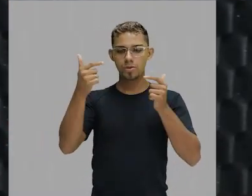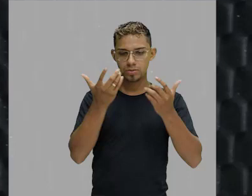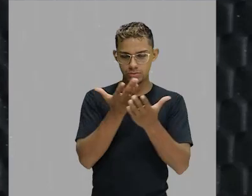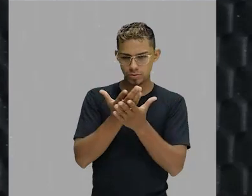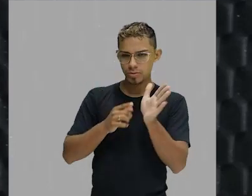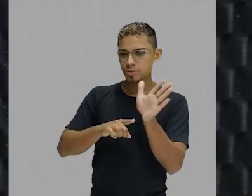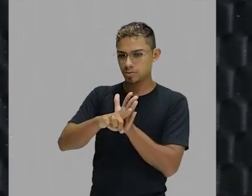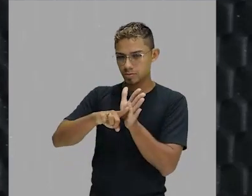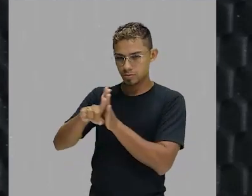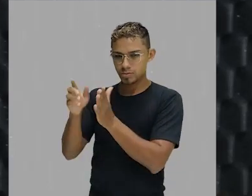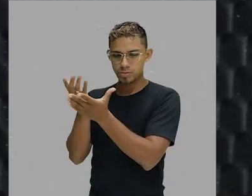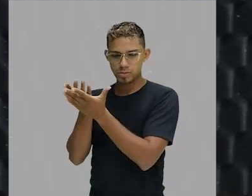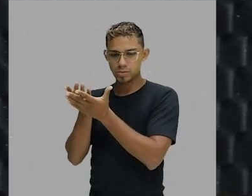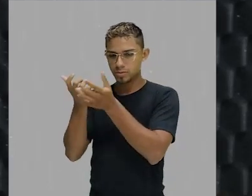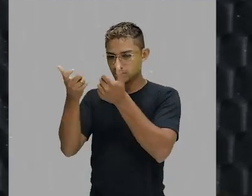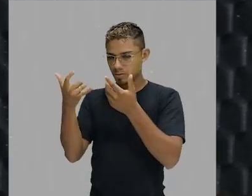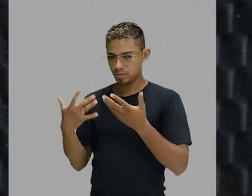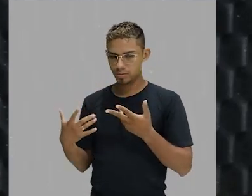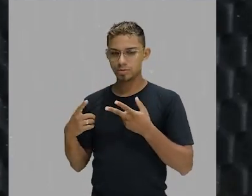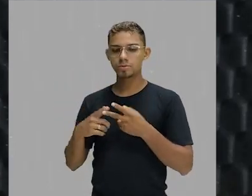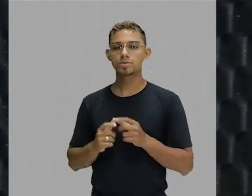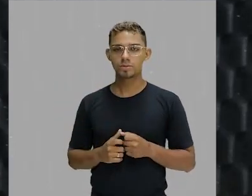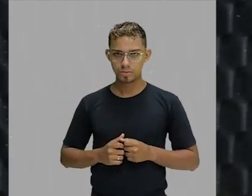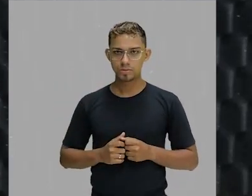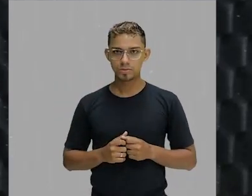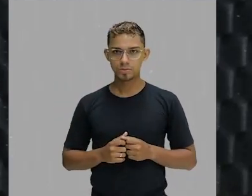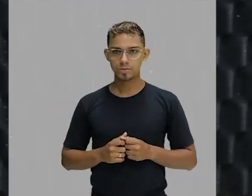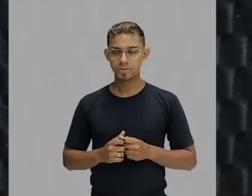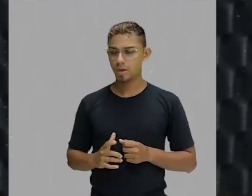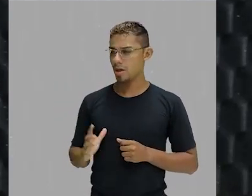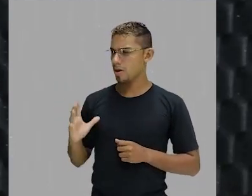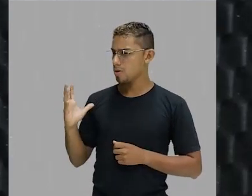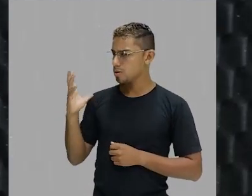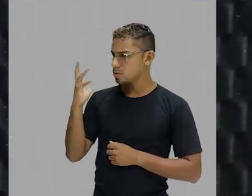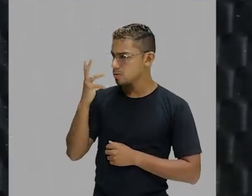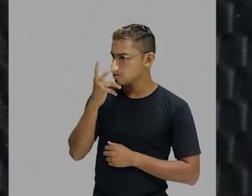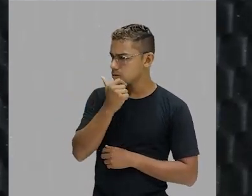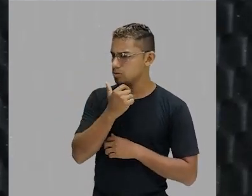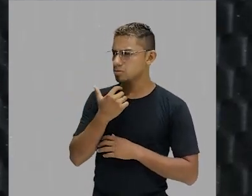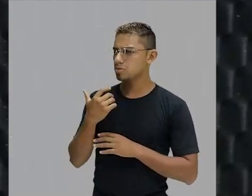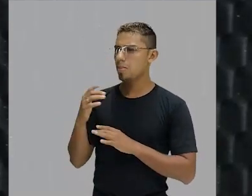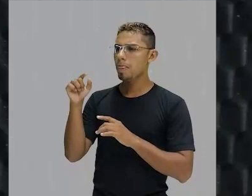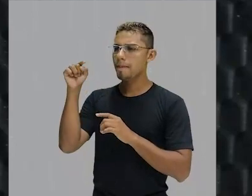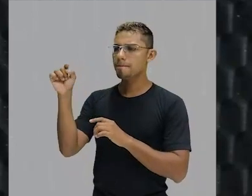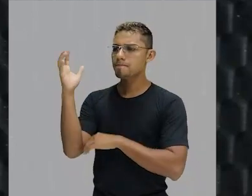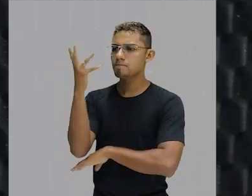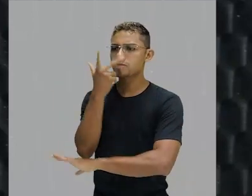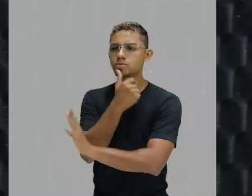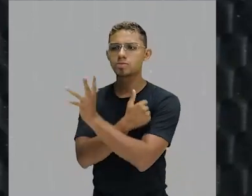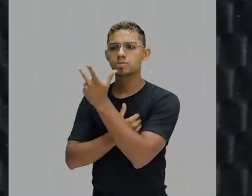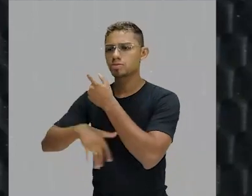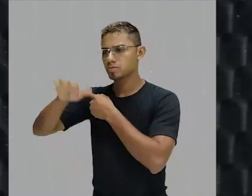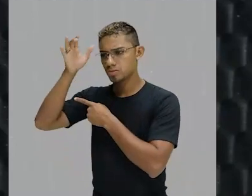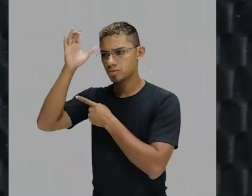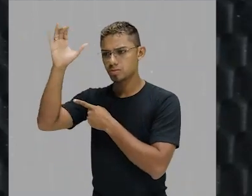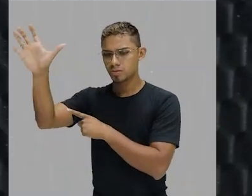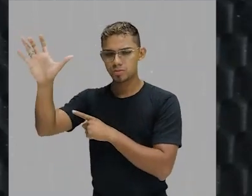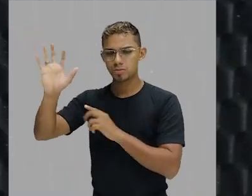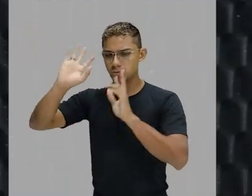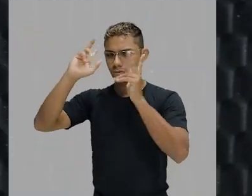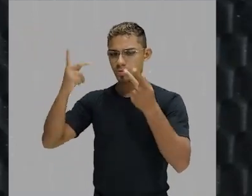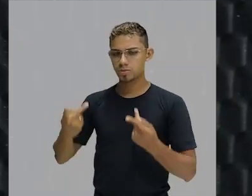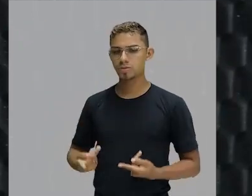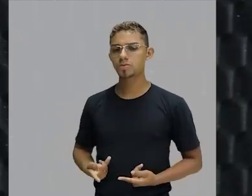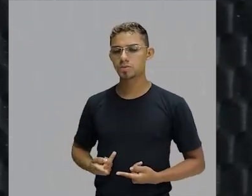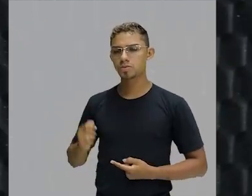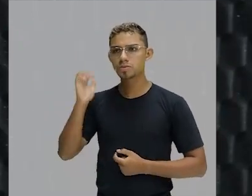nós temos já sobre isso, ser patrimônio cultural da humanidade. Eu sempre digo, vocês têm noção do que a gente tem aqui?